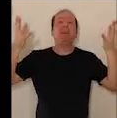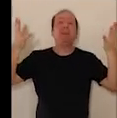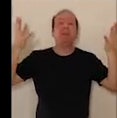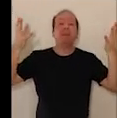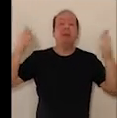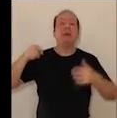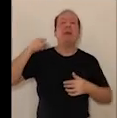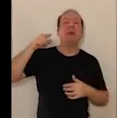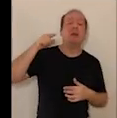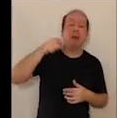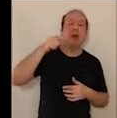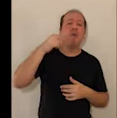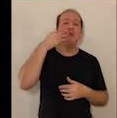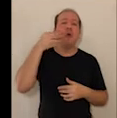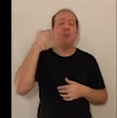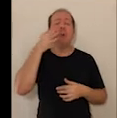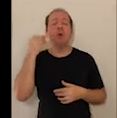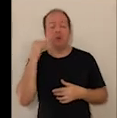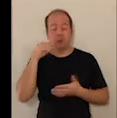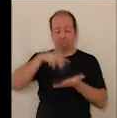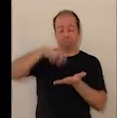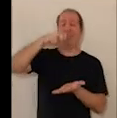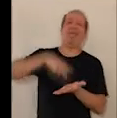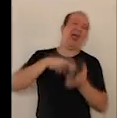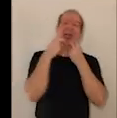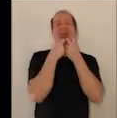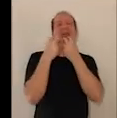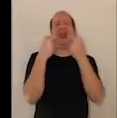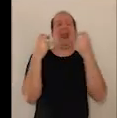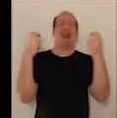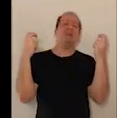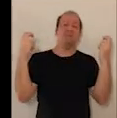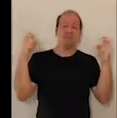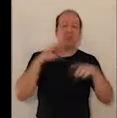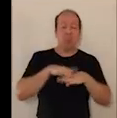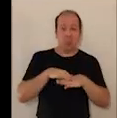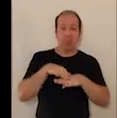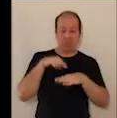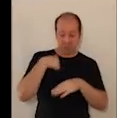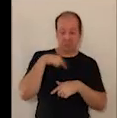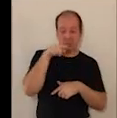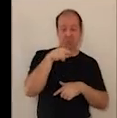Lá está Mestre Volpone a pular, a gritar e a rir, tão doente quanto eu e o senhor. Hã?